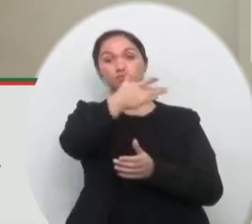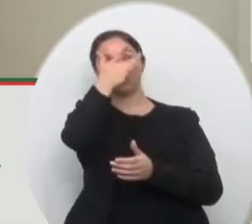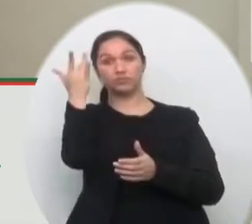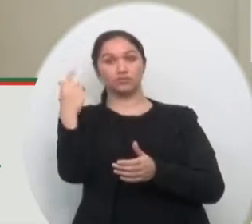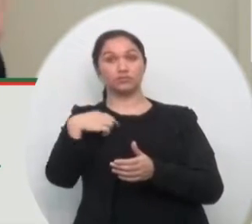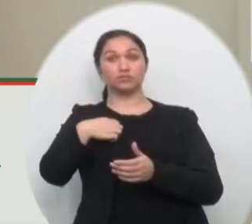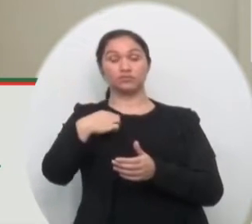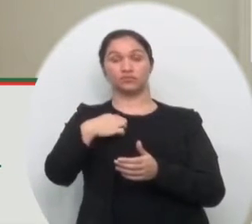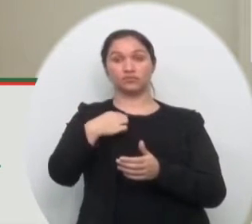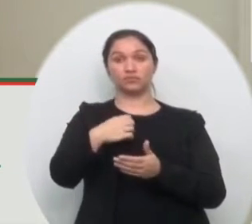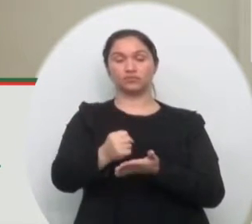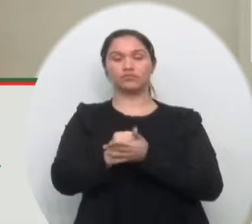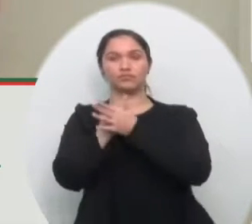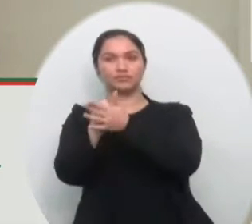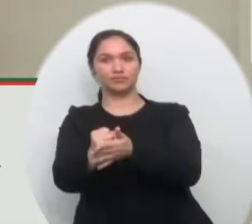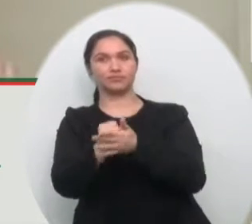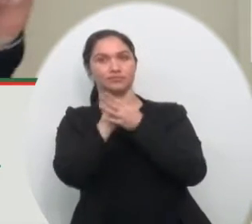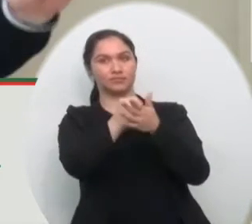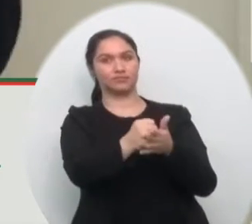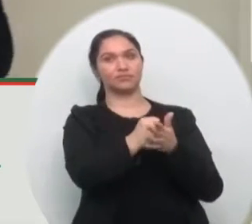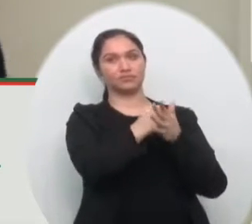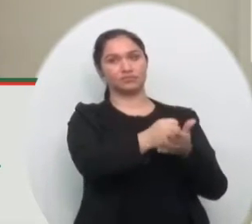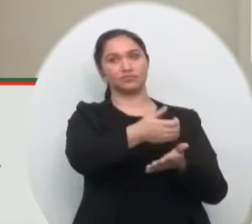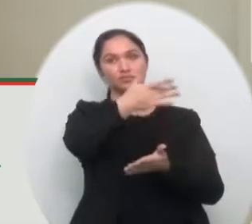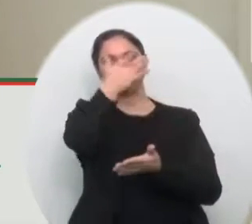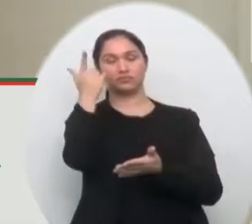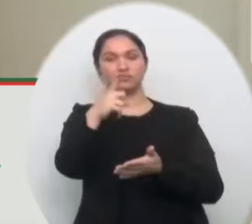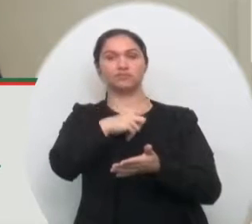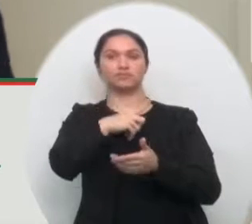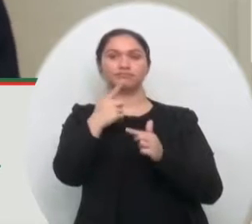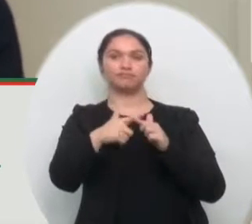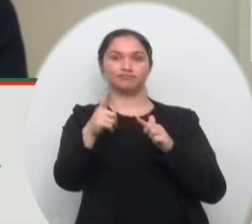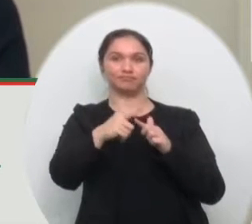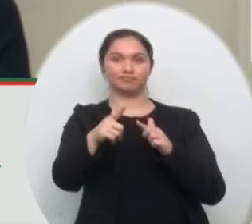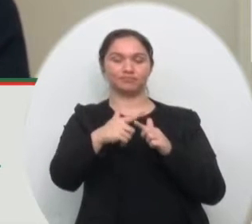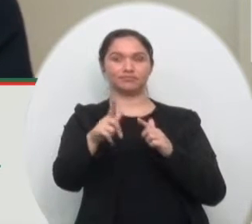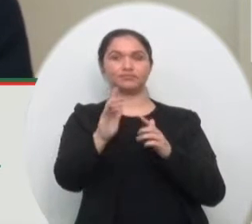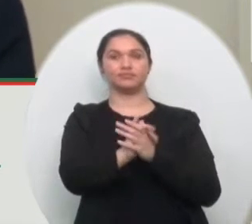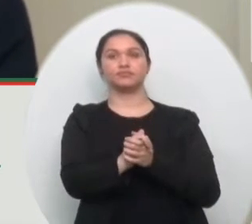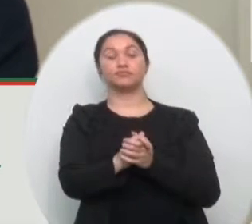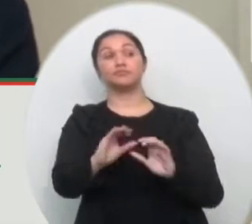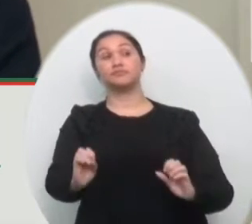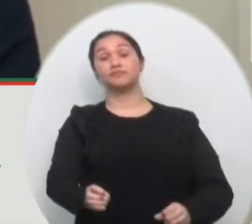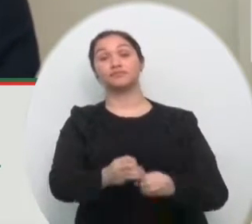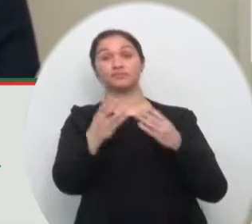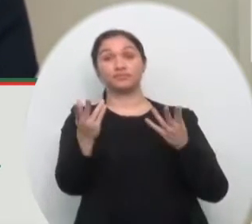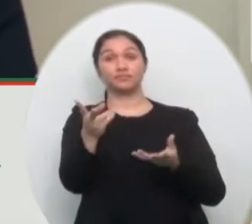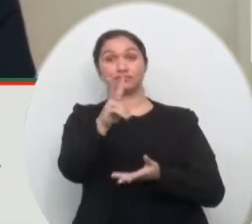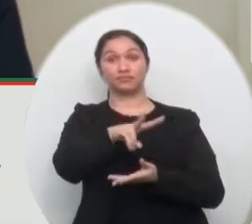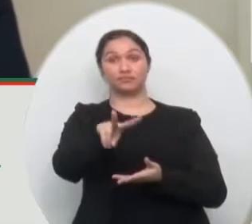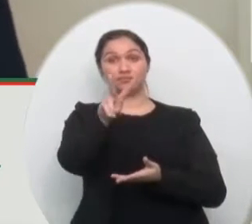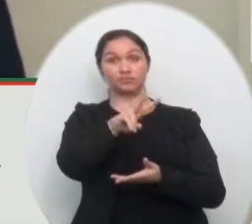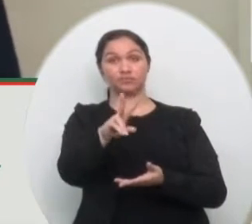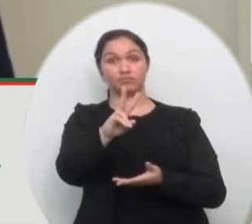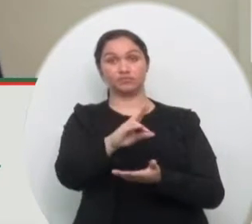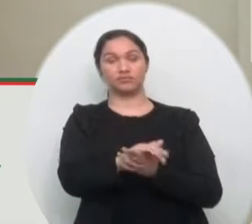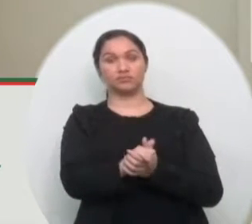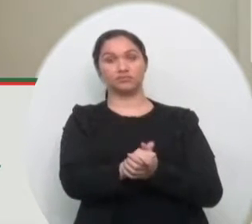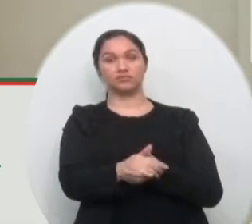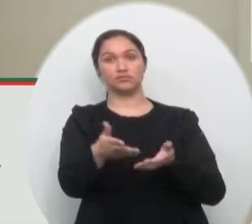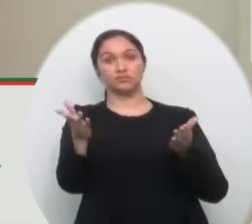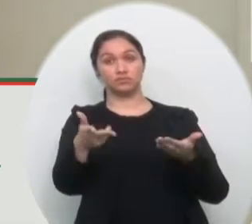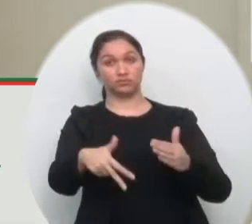dia, para atender pessoas que têm passado por esse tipo de problema. Então, nobres colegas vereadores, eu subo essa